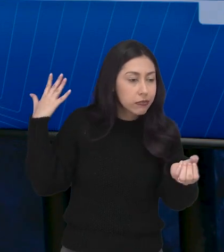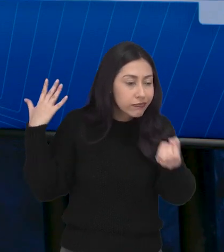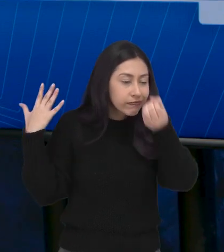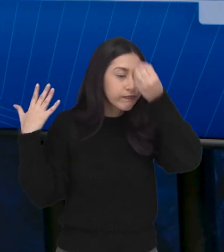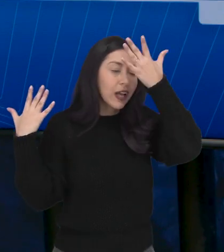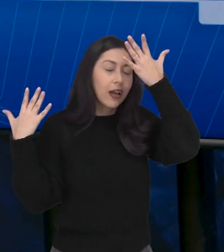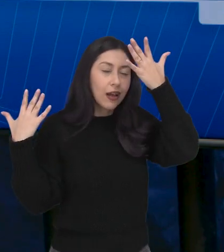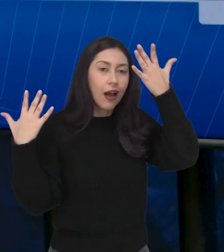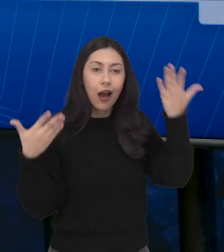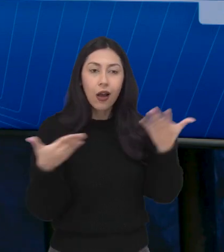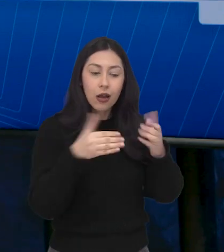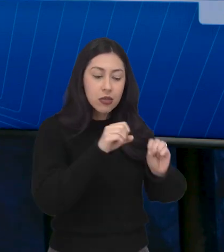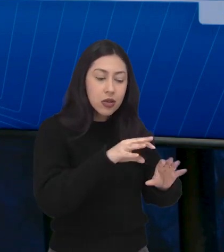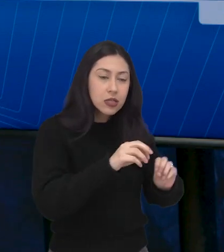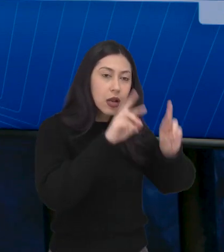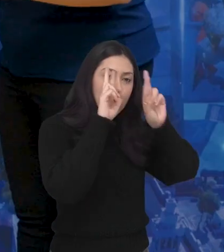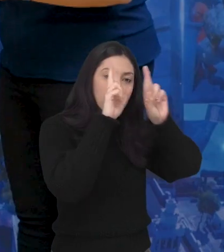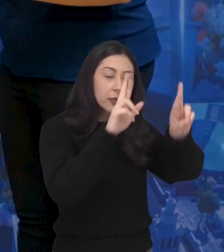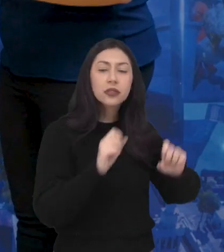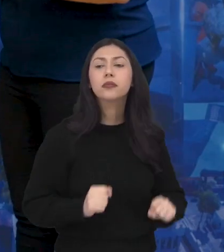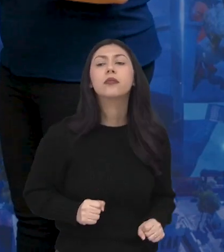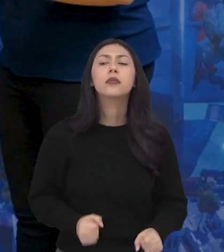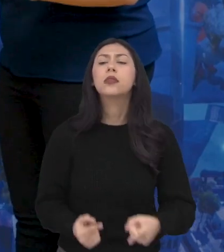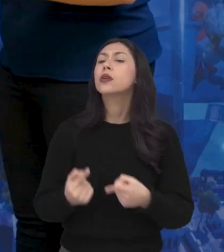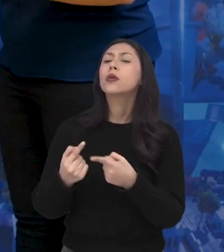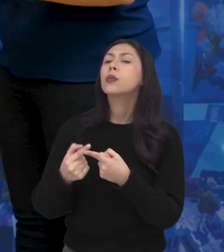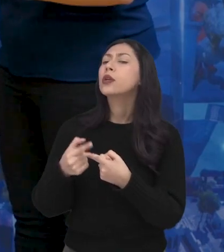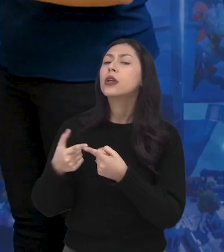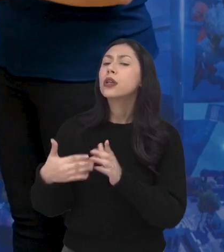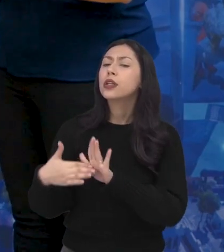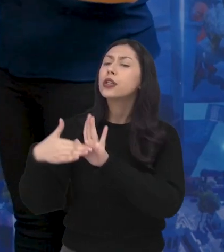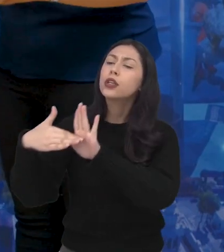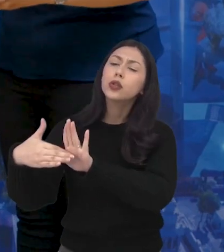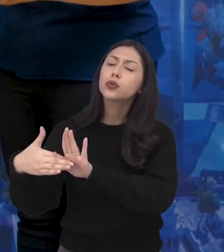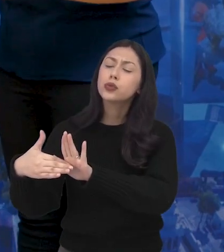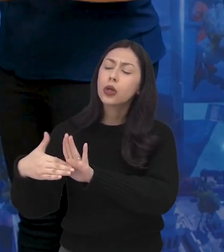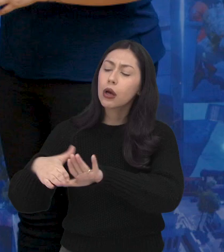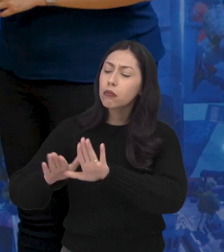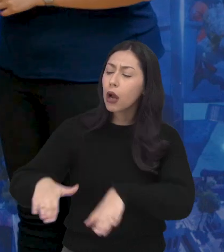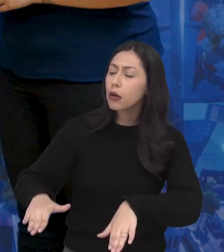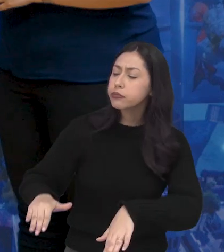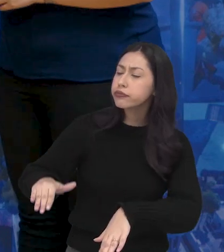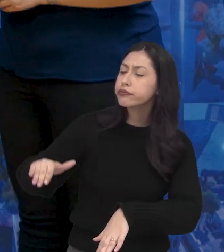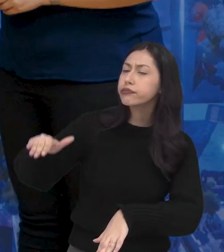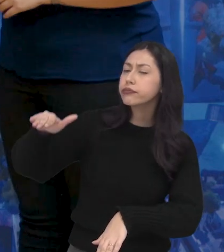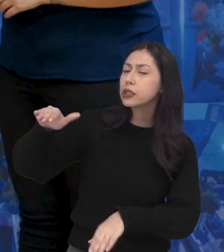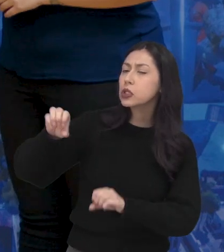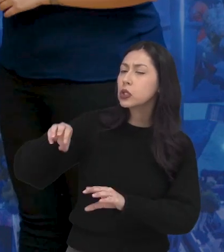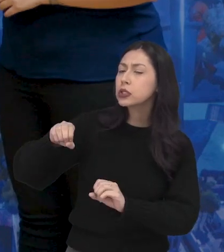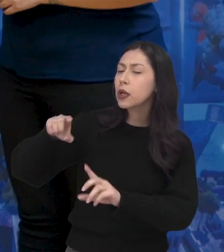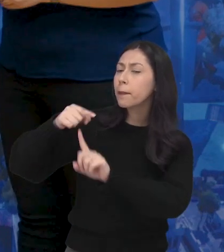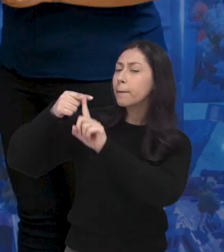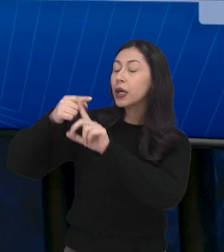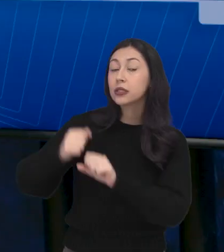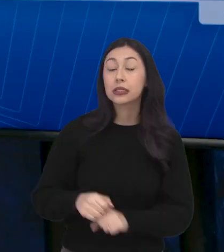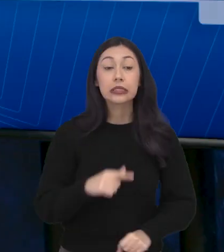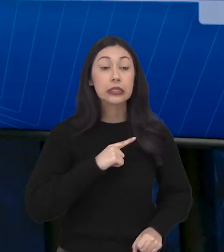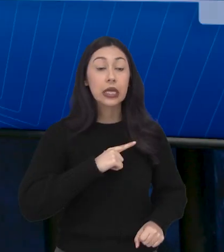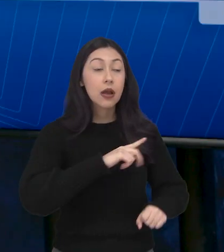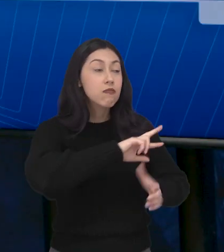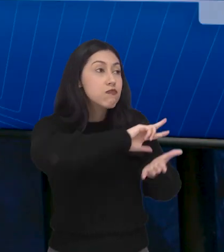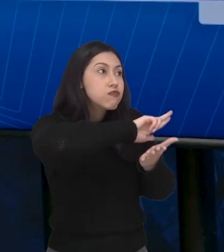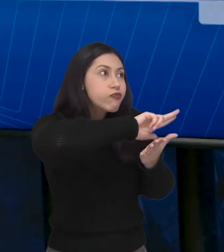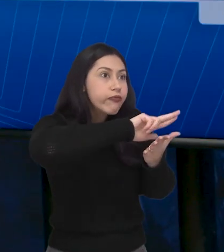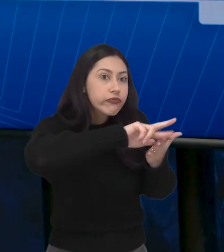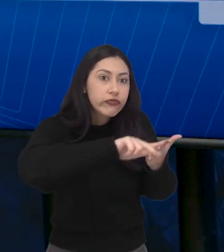as minhas lentes da educação respeitosa. E por que que isso é benéfico para a criança, ela crescer no meio de uma educação positiva? Olha, existem vários